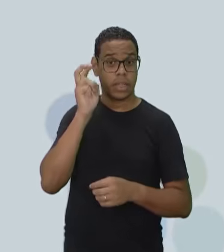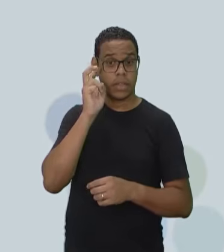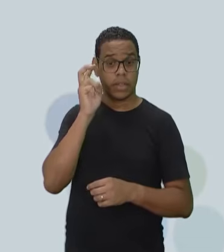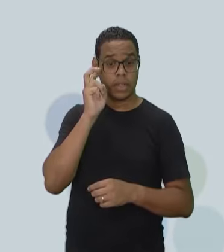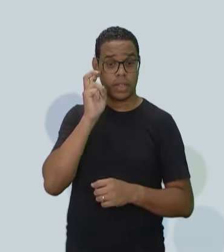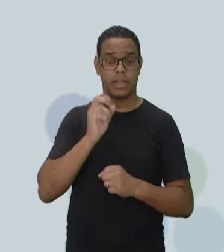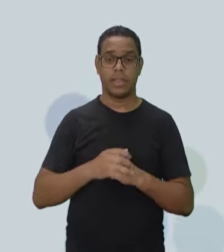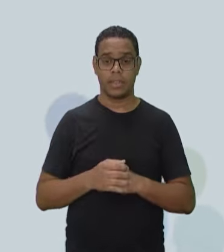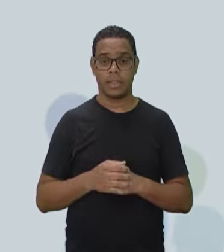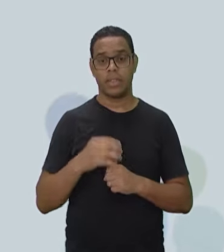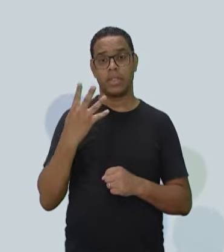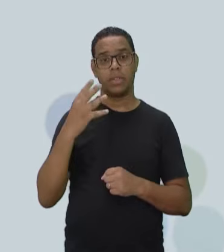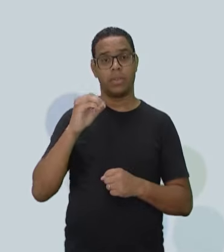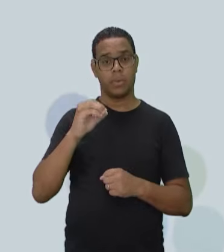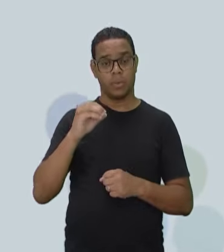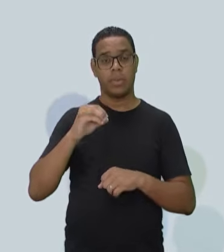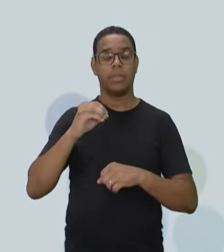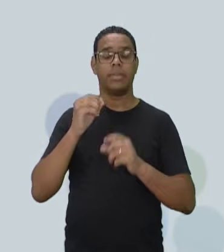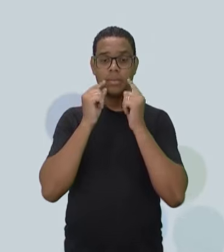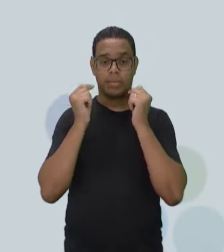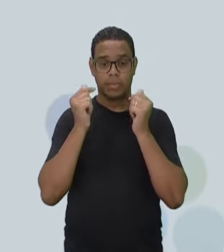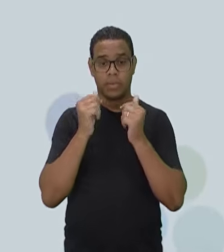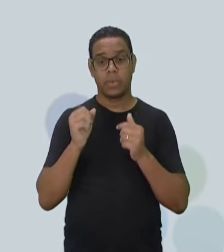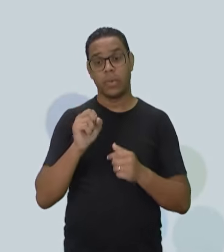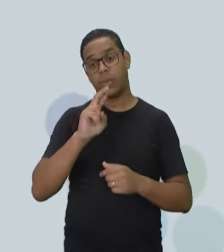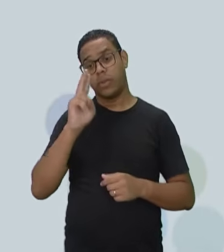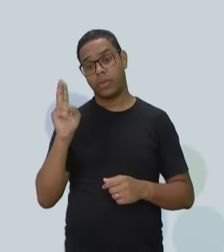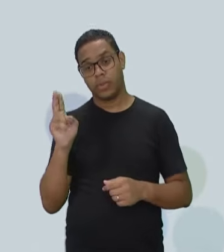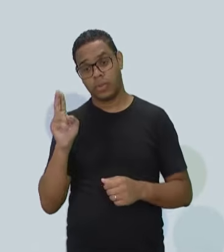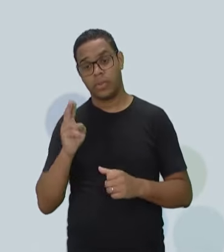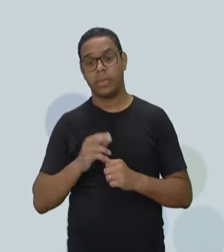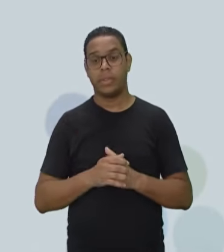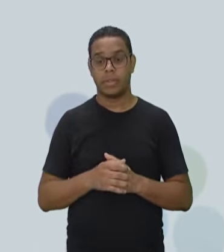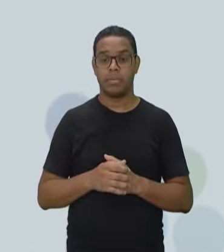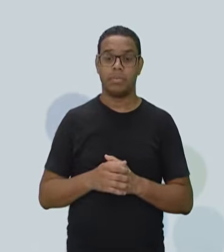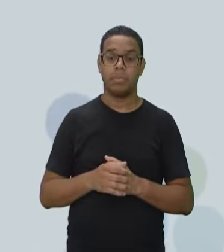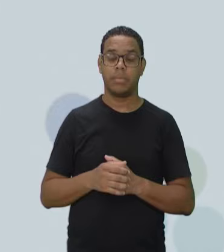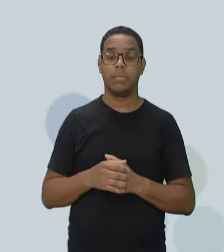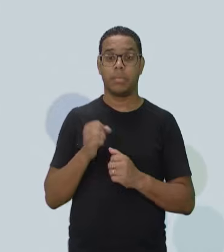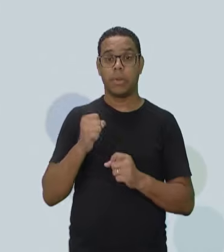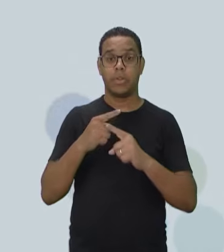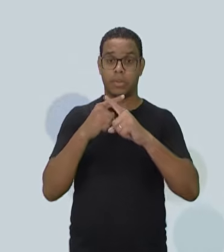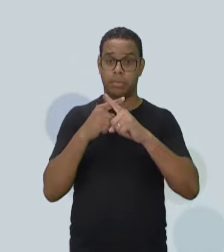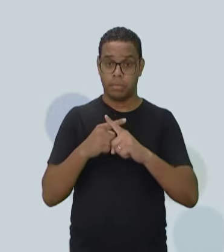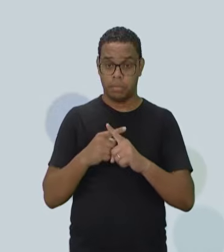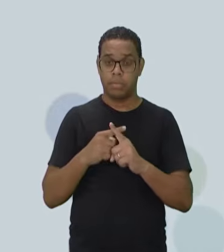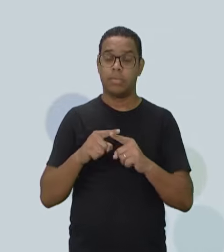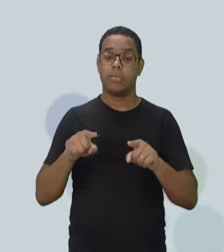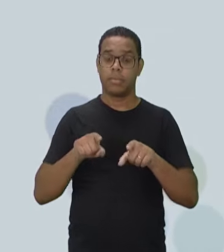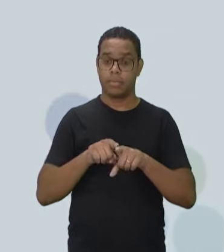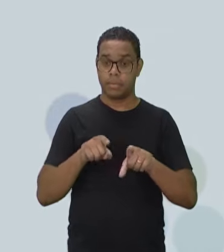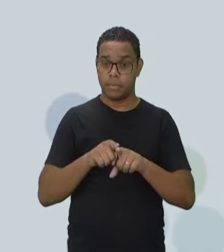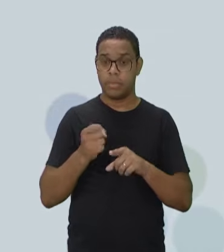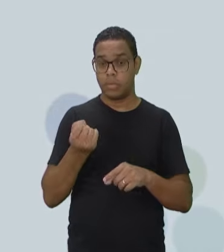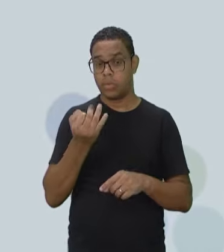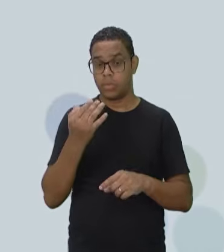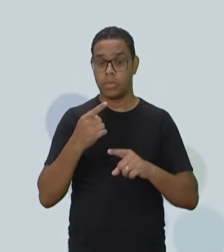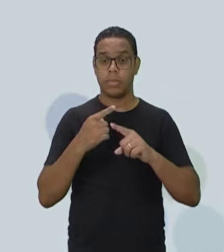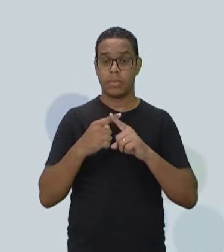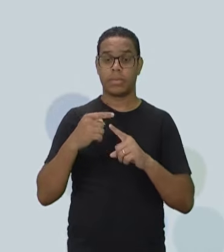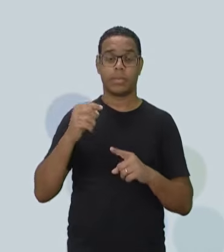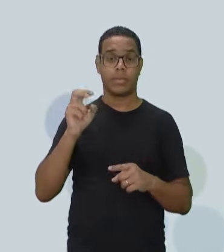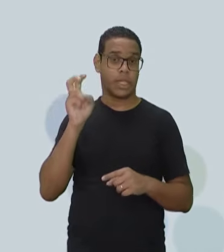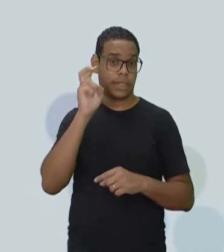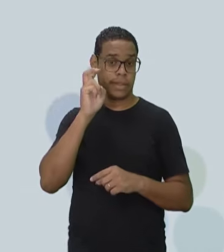quinta-feira? 40 bombons. Ou a gente poderia multiplicar a quantidade de bombons aqui